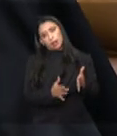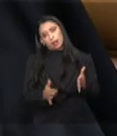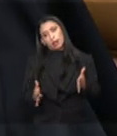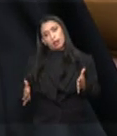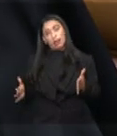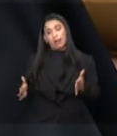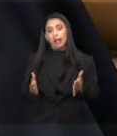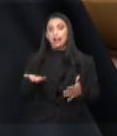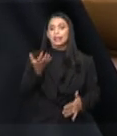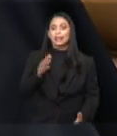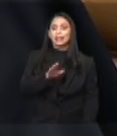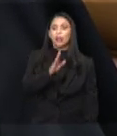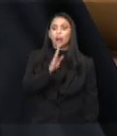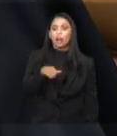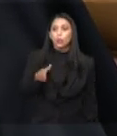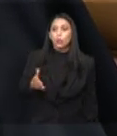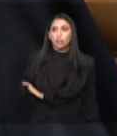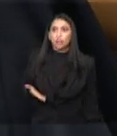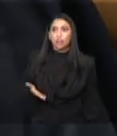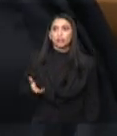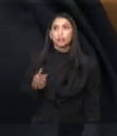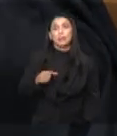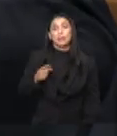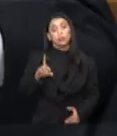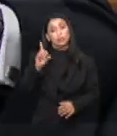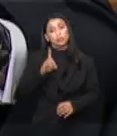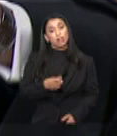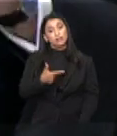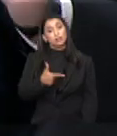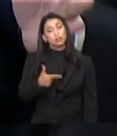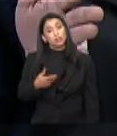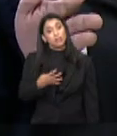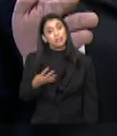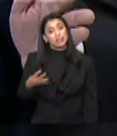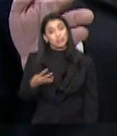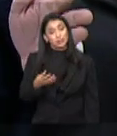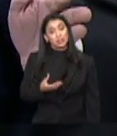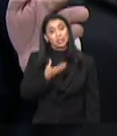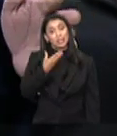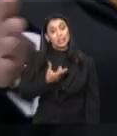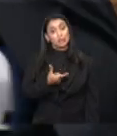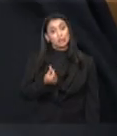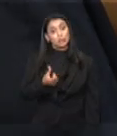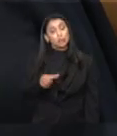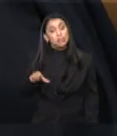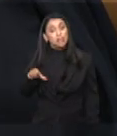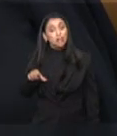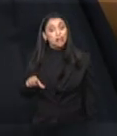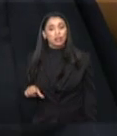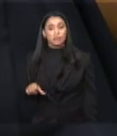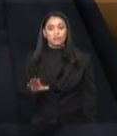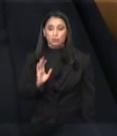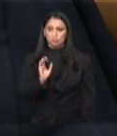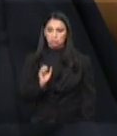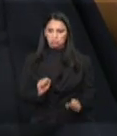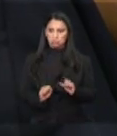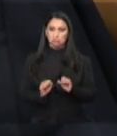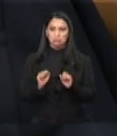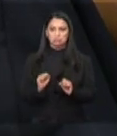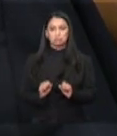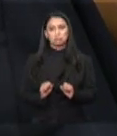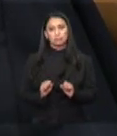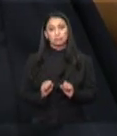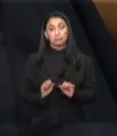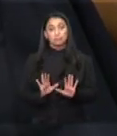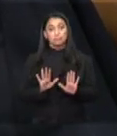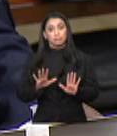essa nulidade. Mas eu só lembro que esse direito passou a existir a partir de 24 de dezembro de 2019. Então, poderíamos fazer